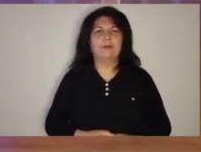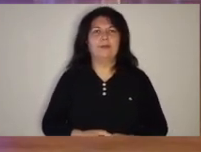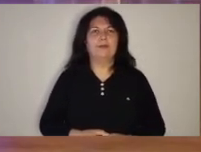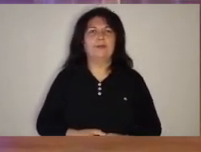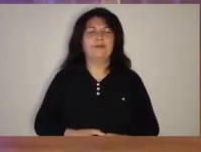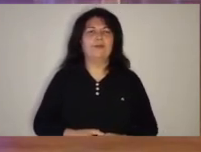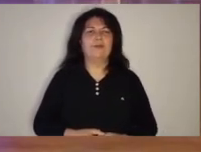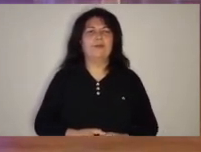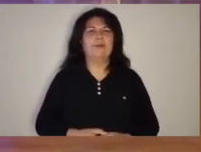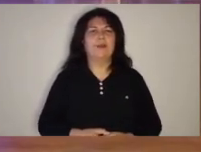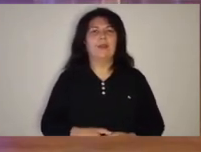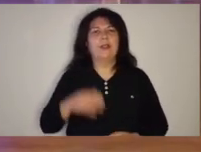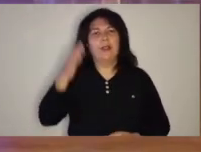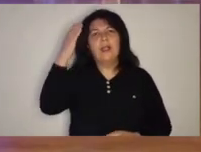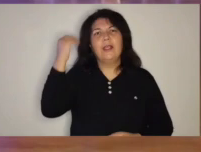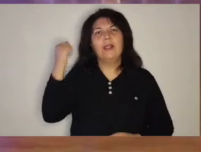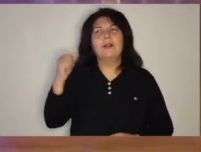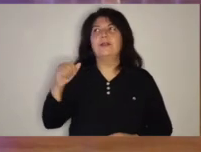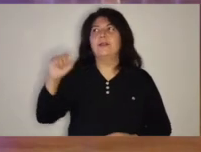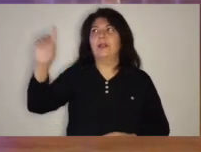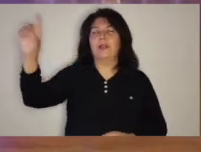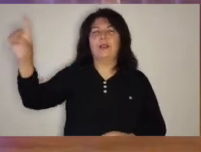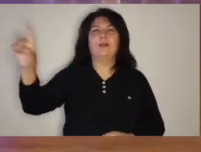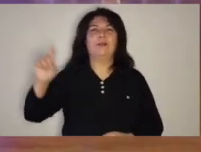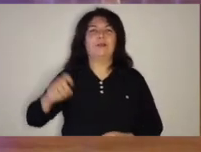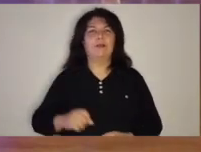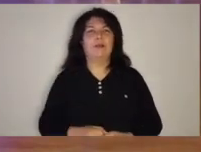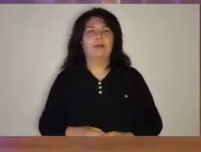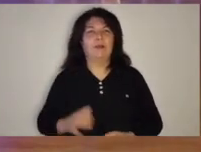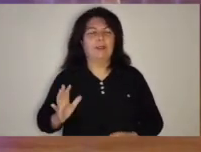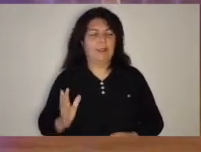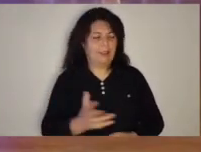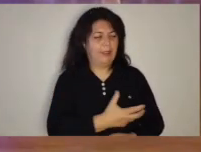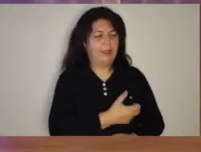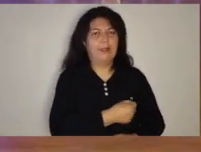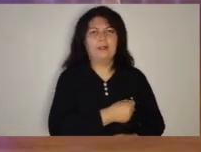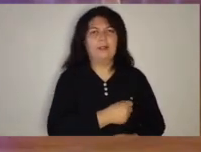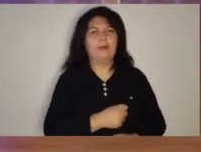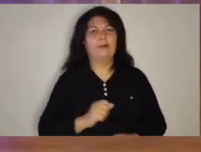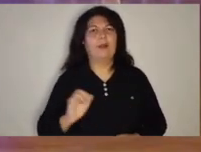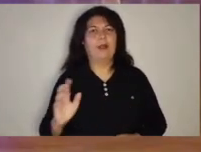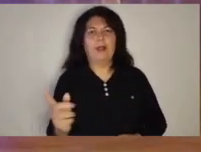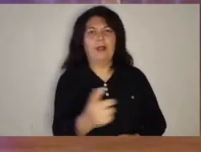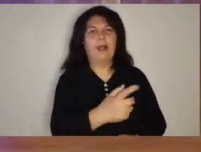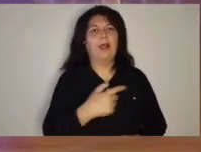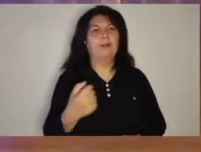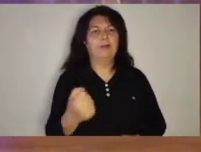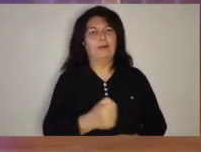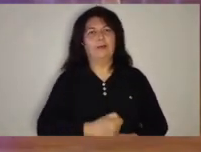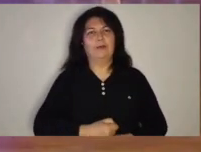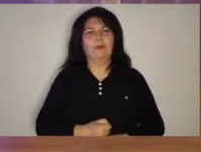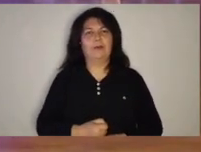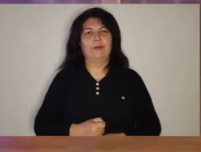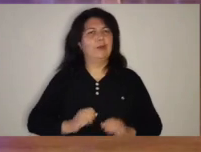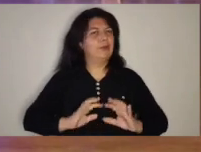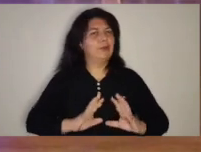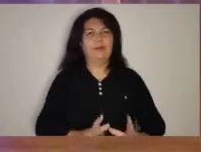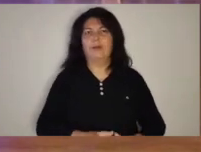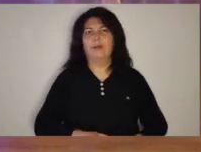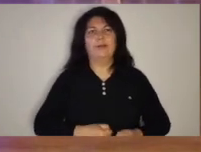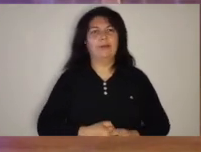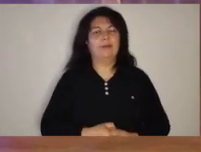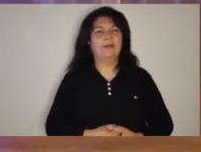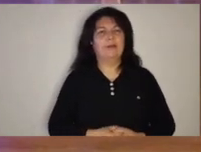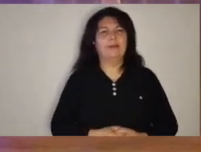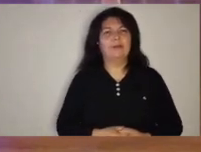que pereça, mas o Senhor quer salvar a todos. Então ajude-nos, ó Deus. Que nós possamos fazer como o